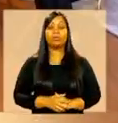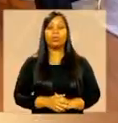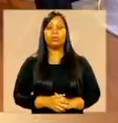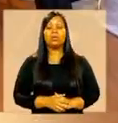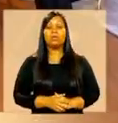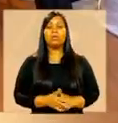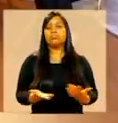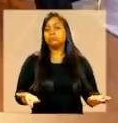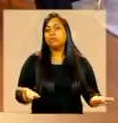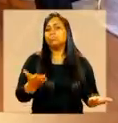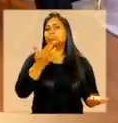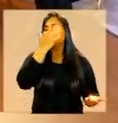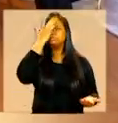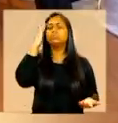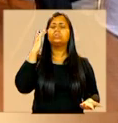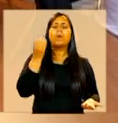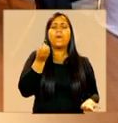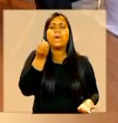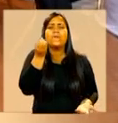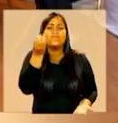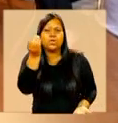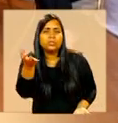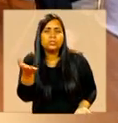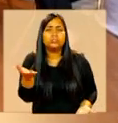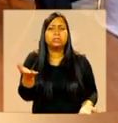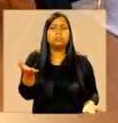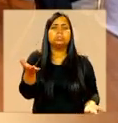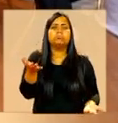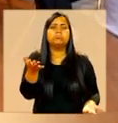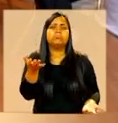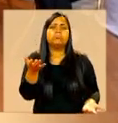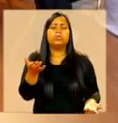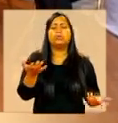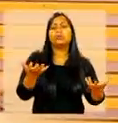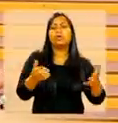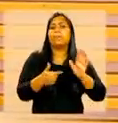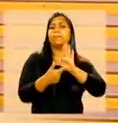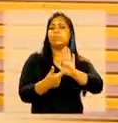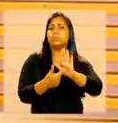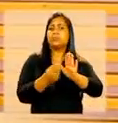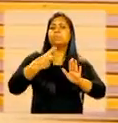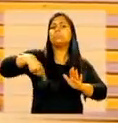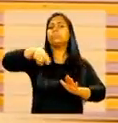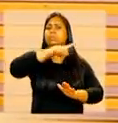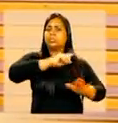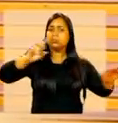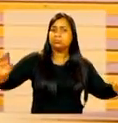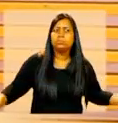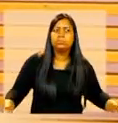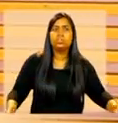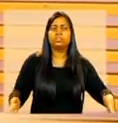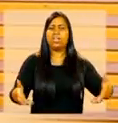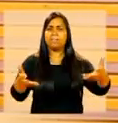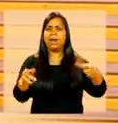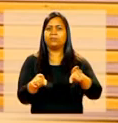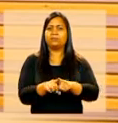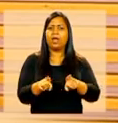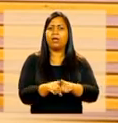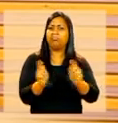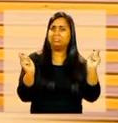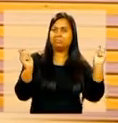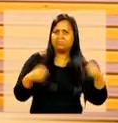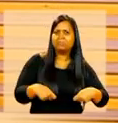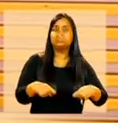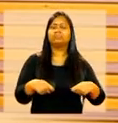caso, um viajante no estilo da Letícia acaba sendo um cartão de visitas para vocês incentivarem as outras pessoas, que é